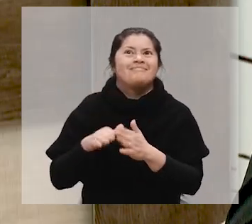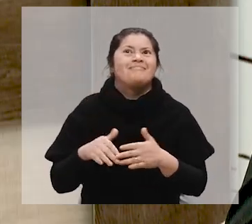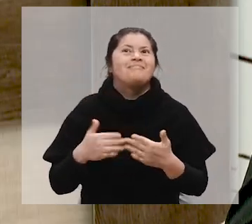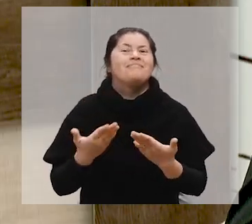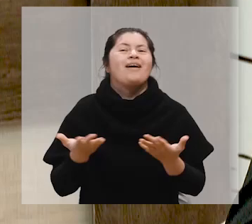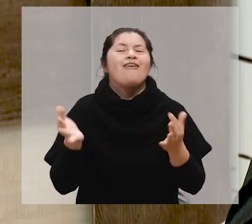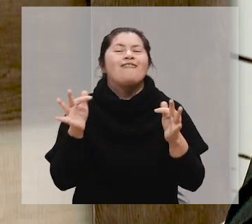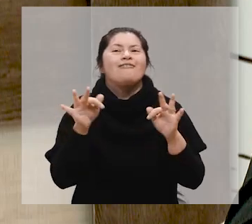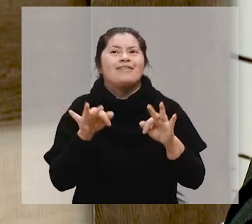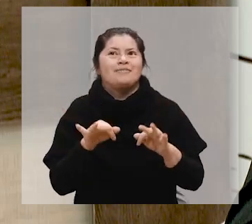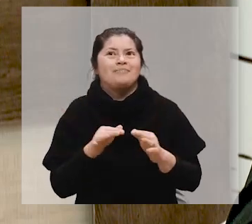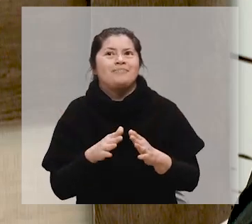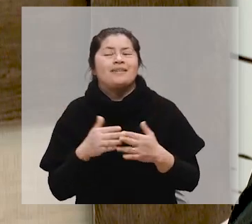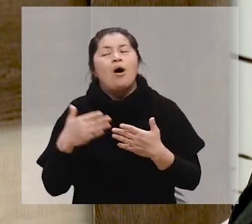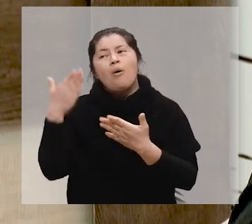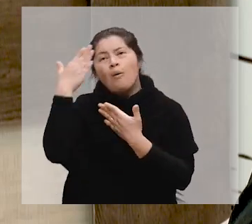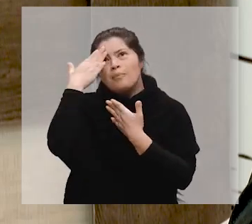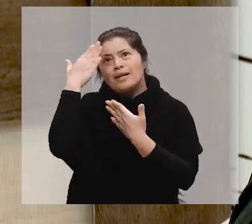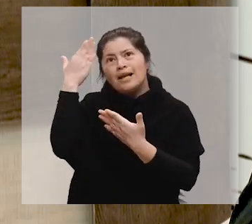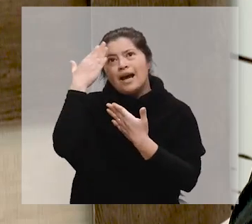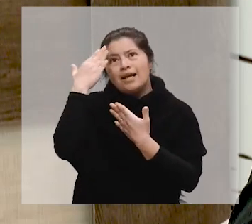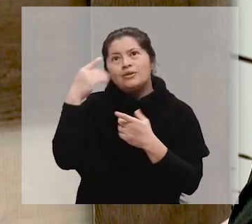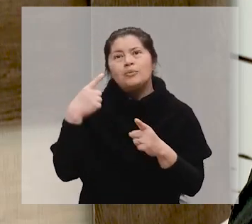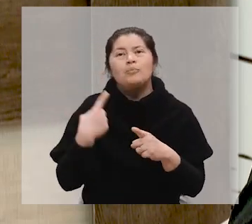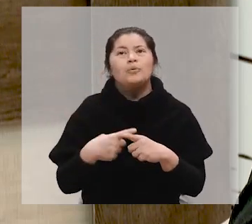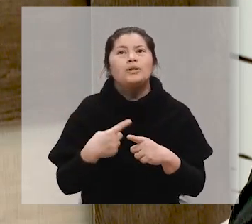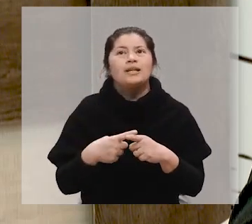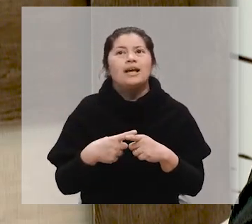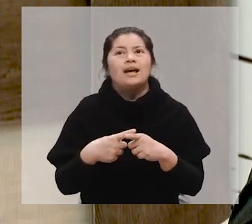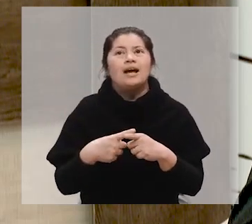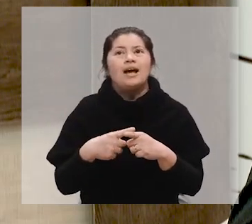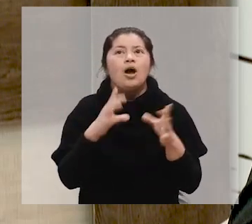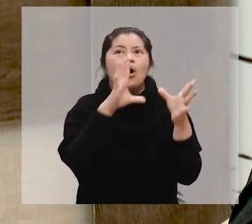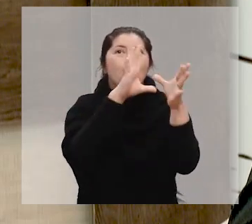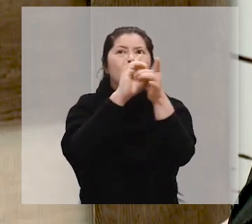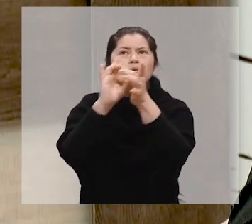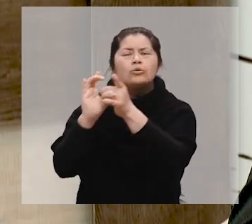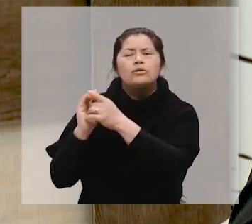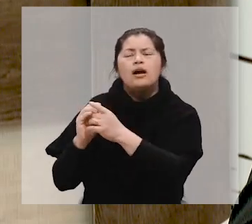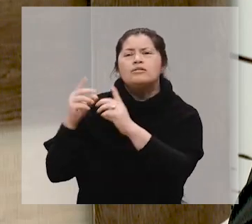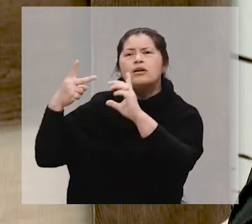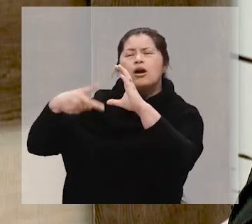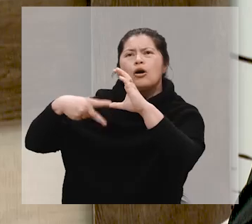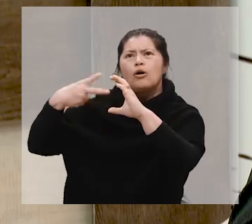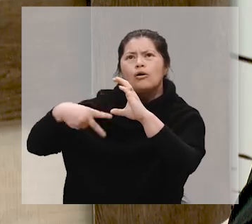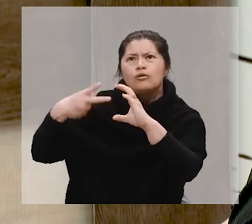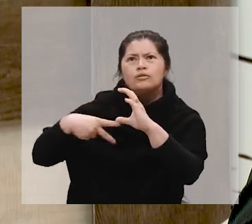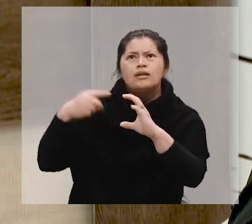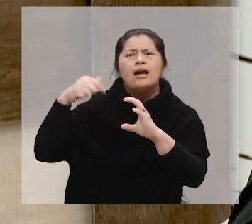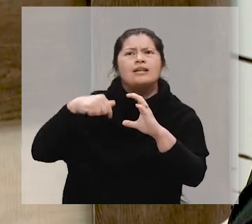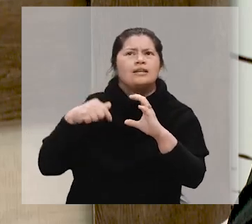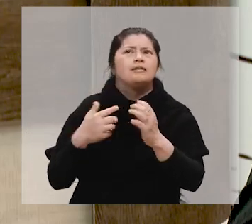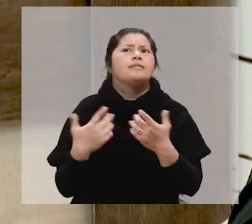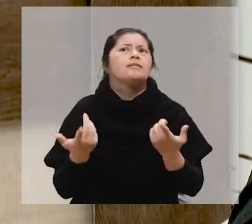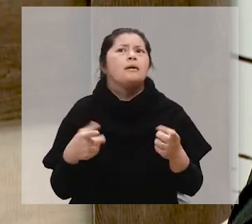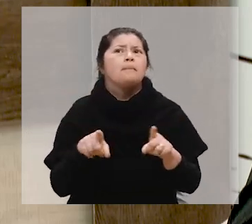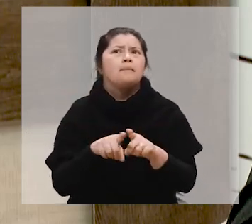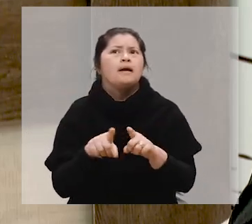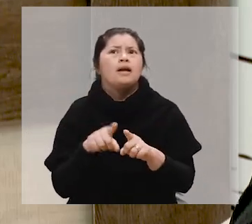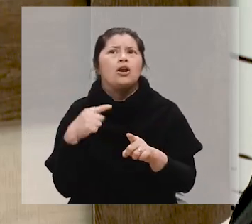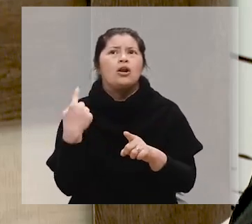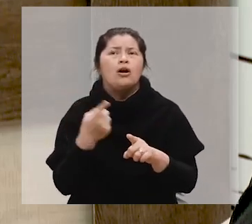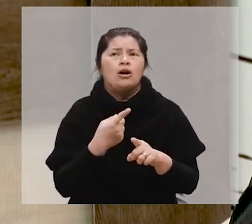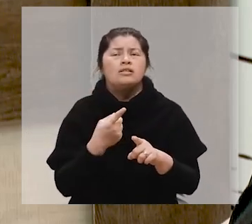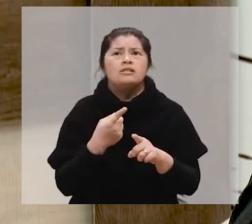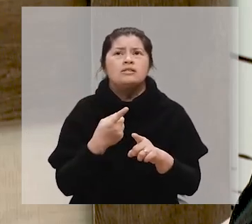nós estamos Adorei. batendo no nosso final. Eu quero te agradecer porque estamos também no contexto de uma Câmara de Vereadores, uma